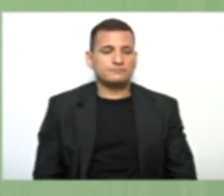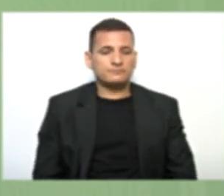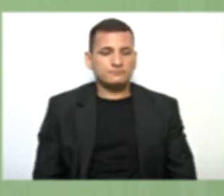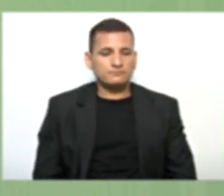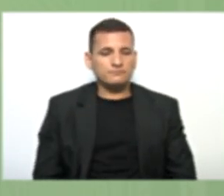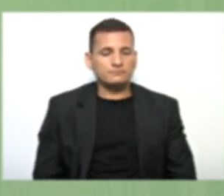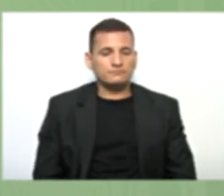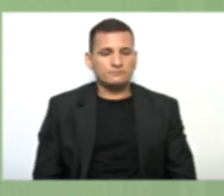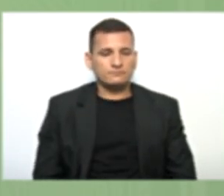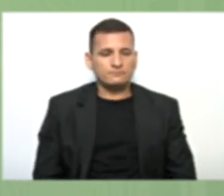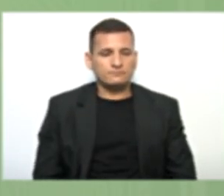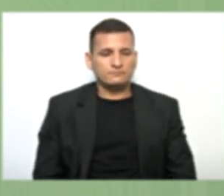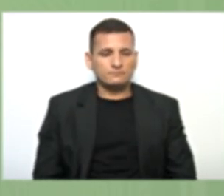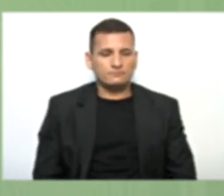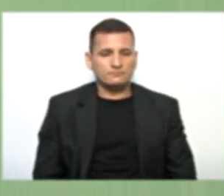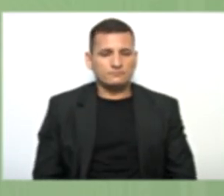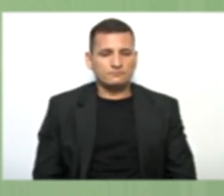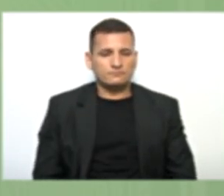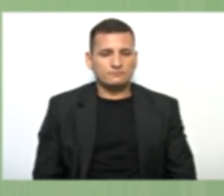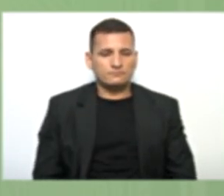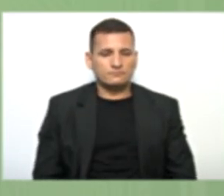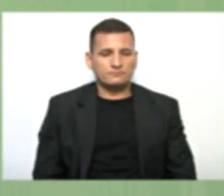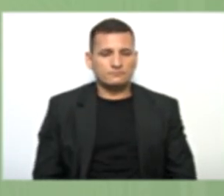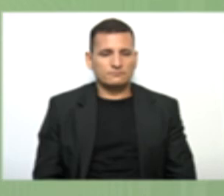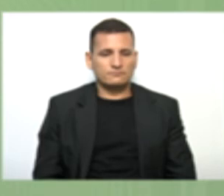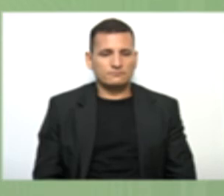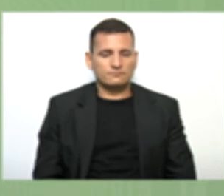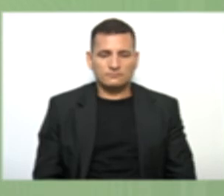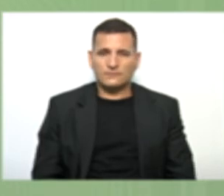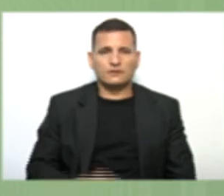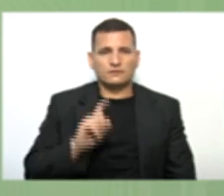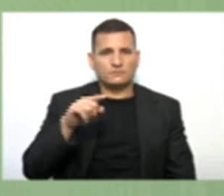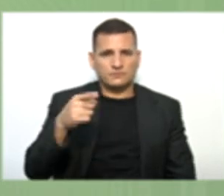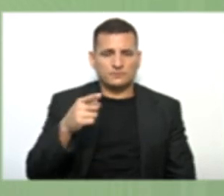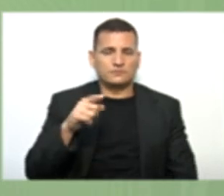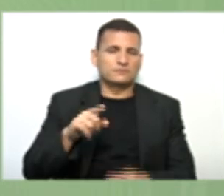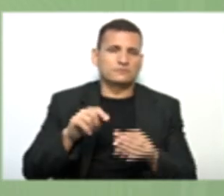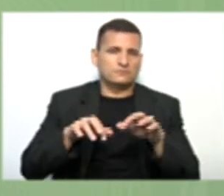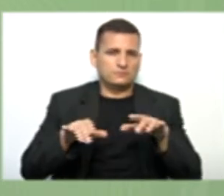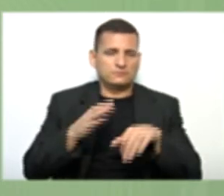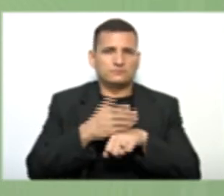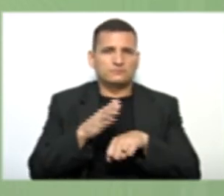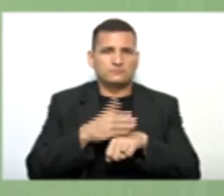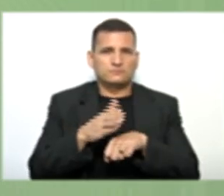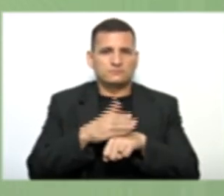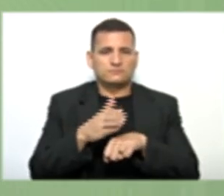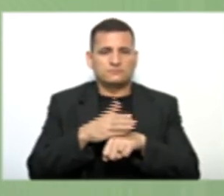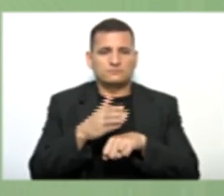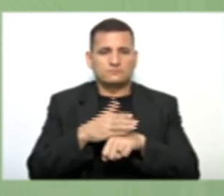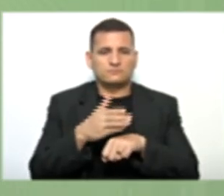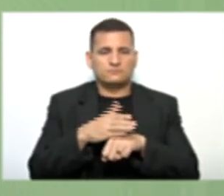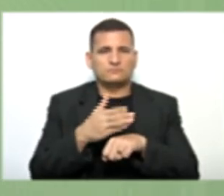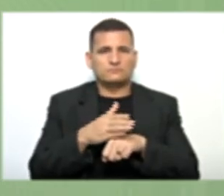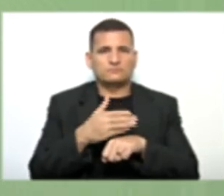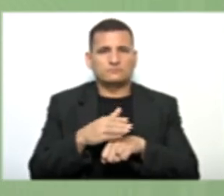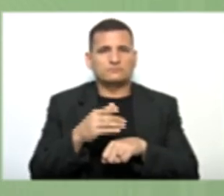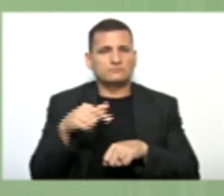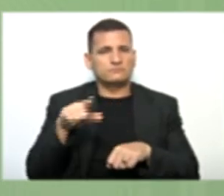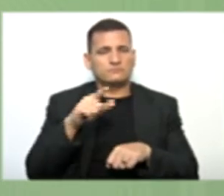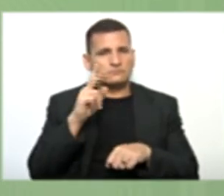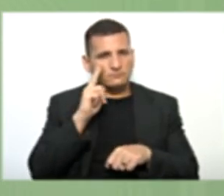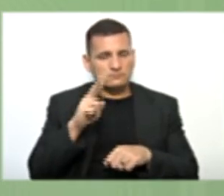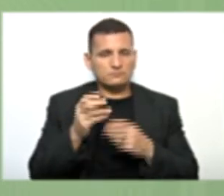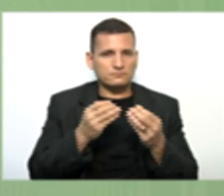tá? A gente também vai lá pro Atom e vai fazer alguns exemplos aqui na prática mesmo, para que vocês possam ter aquela interatividade